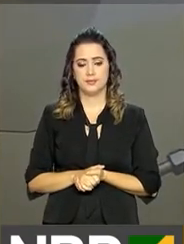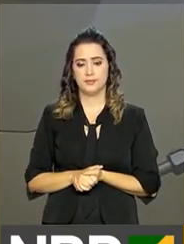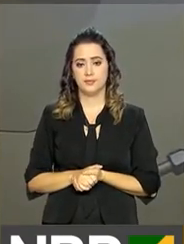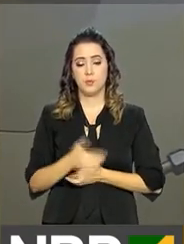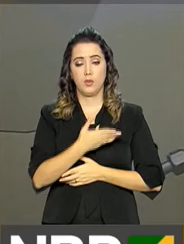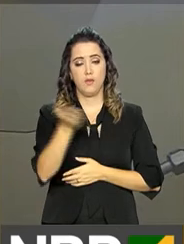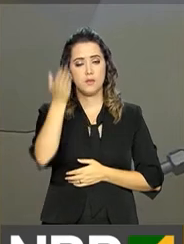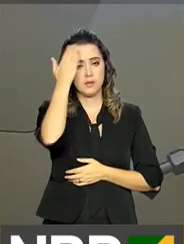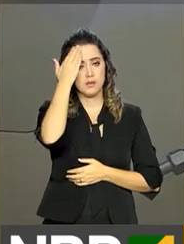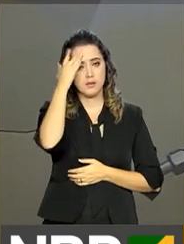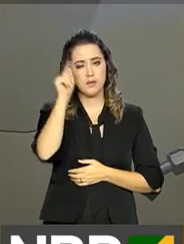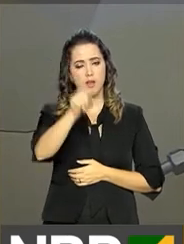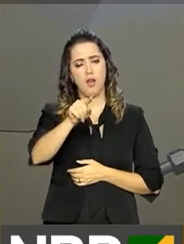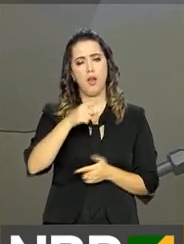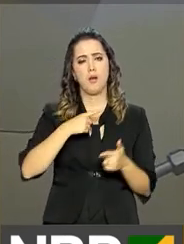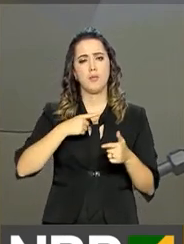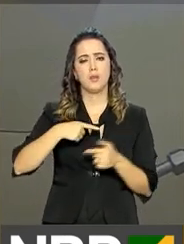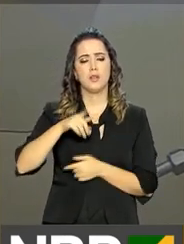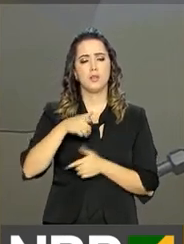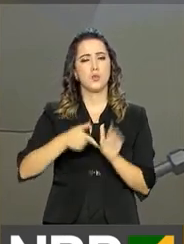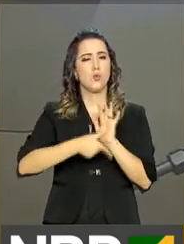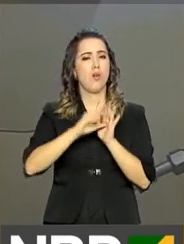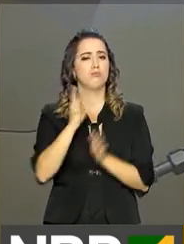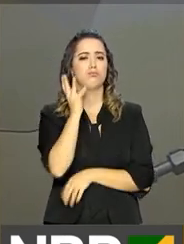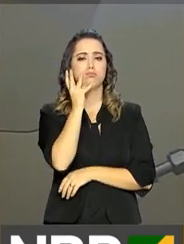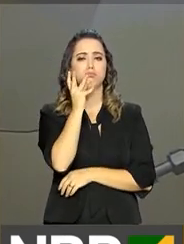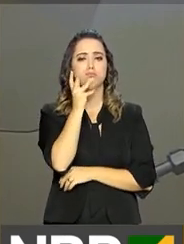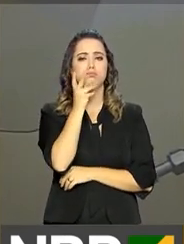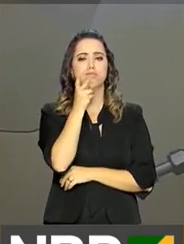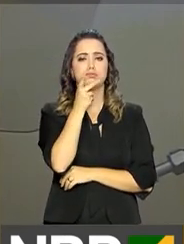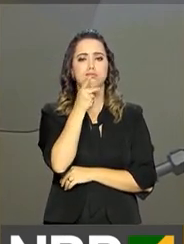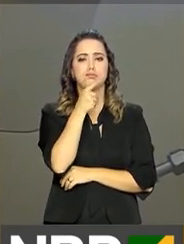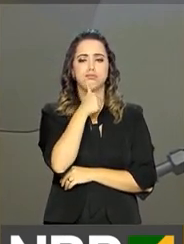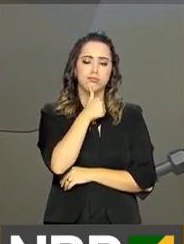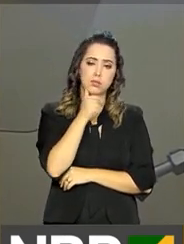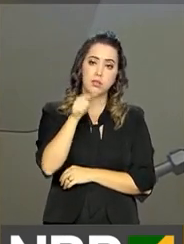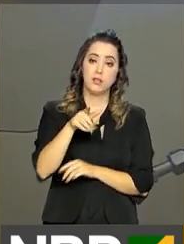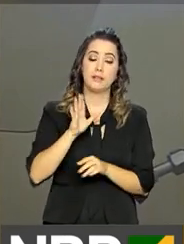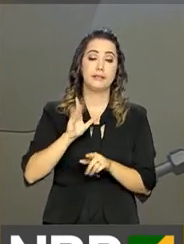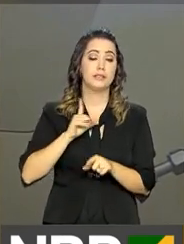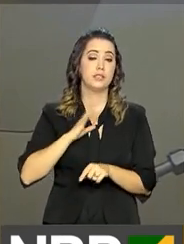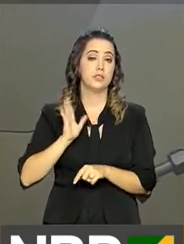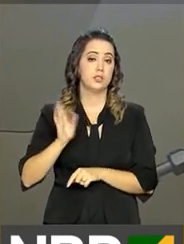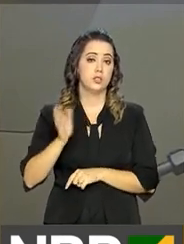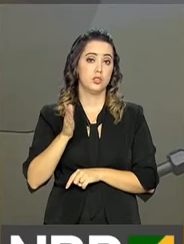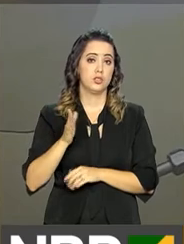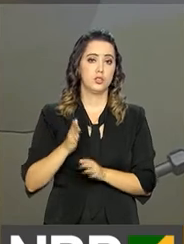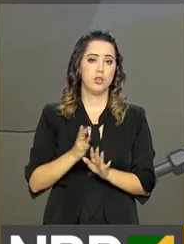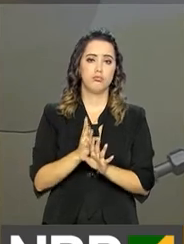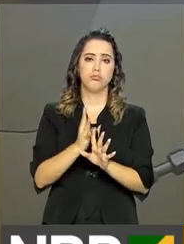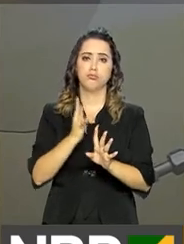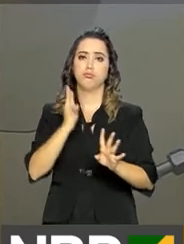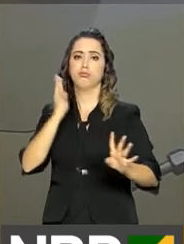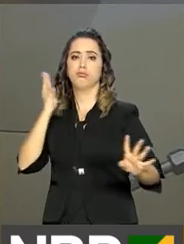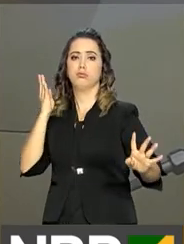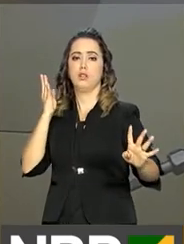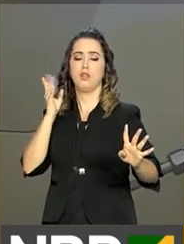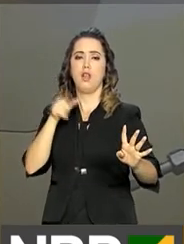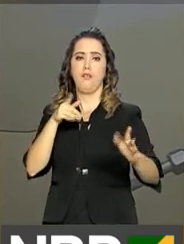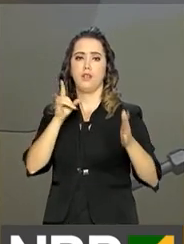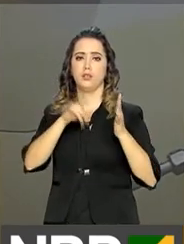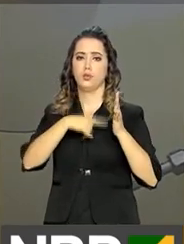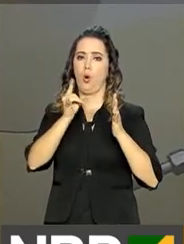Vocês sabem que isso demorava tanto para ser entregue, que havia na fila para obter um título de